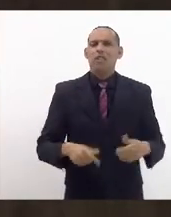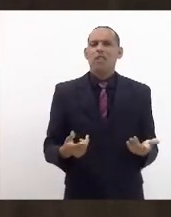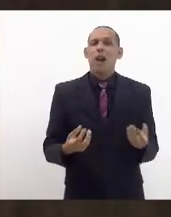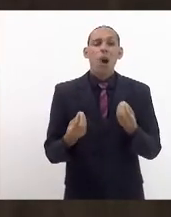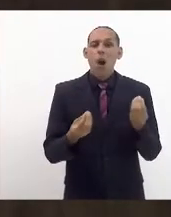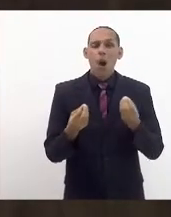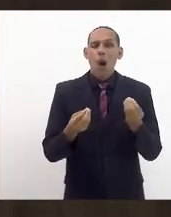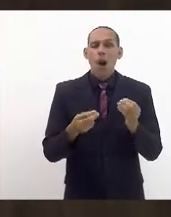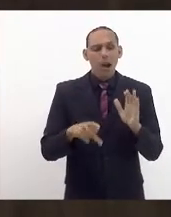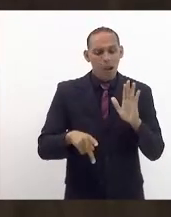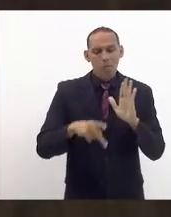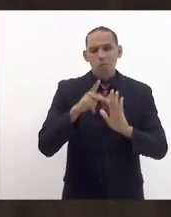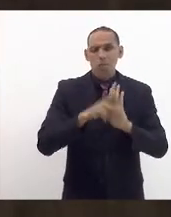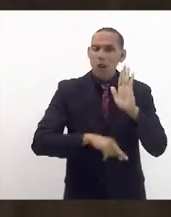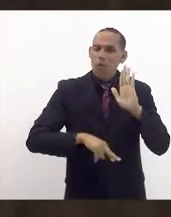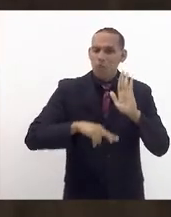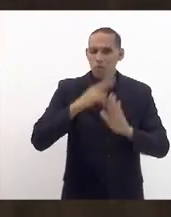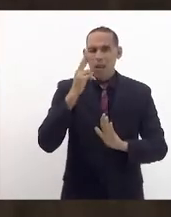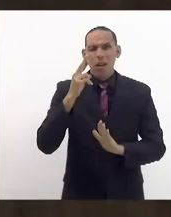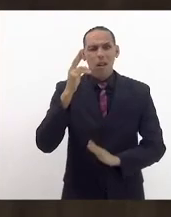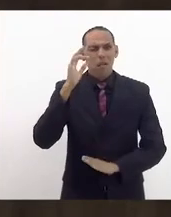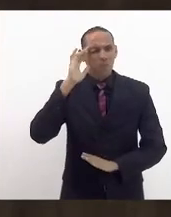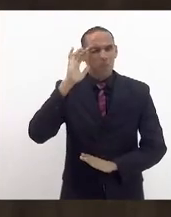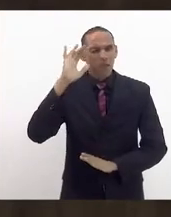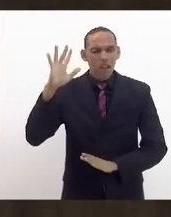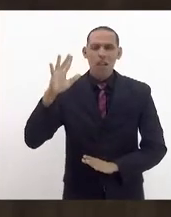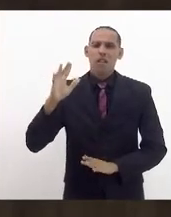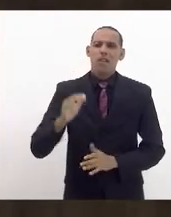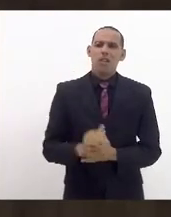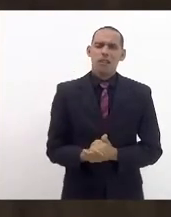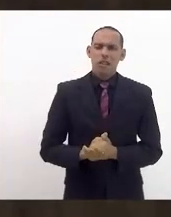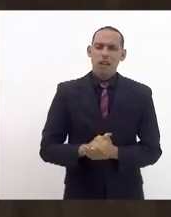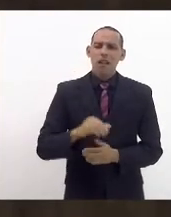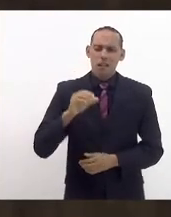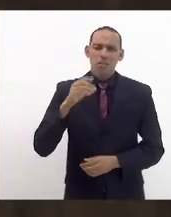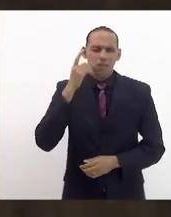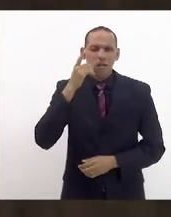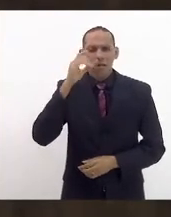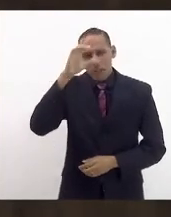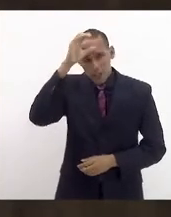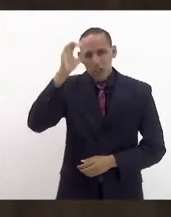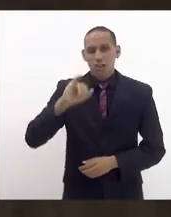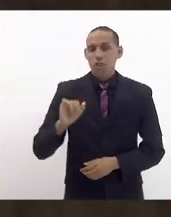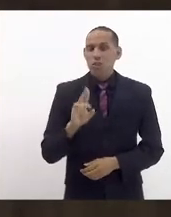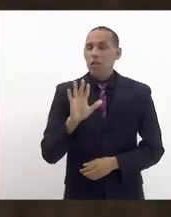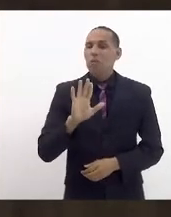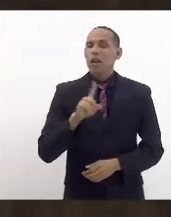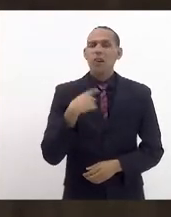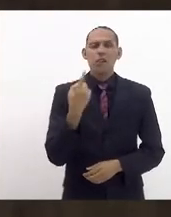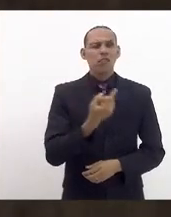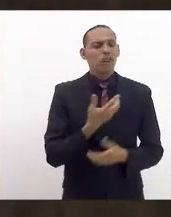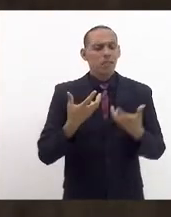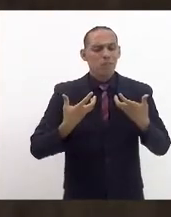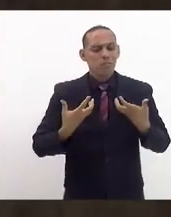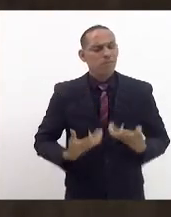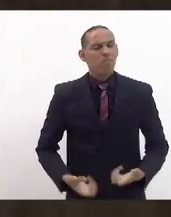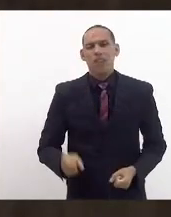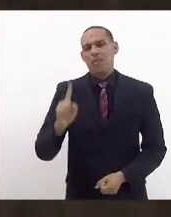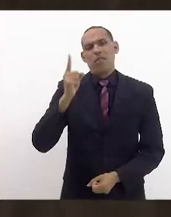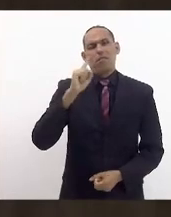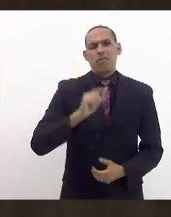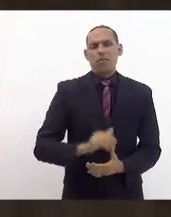de resolução. A gente tem que pensar nisso, deputada Tia Ju. Mas nós não aguentamos mais esse